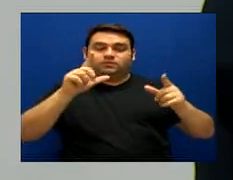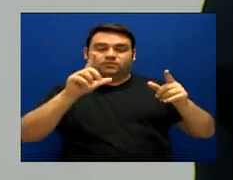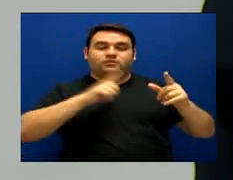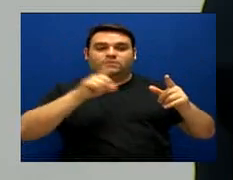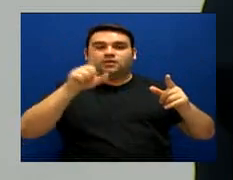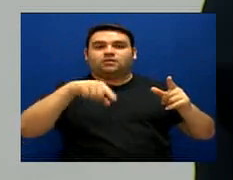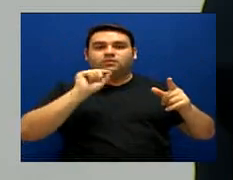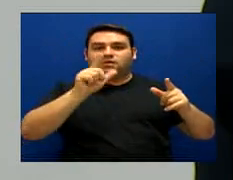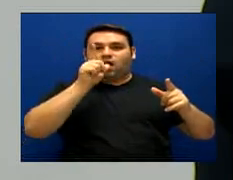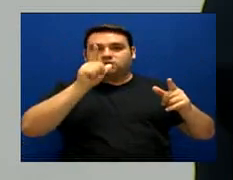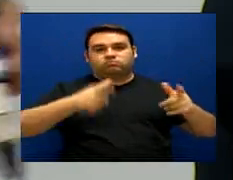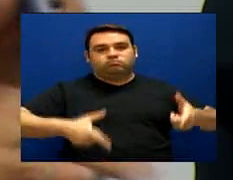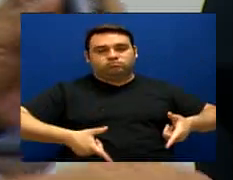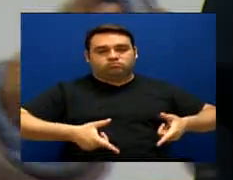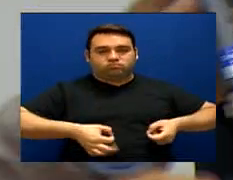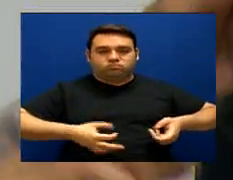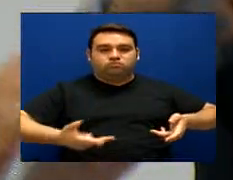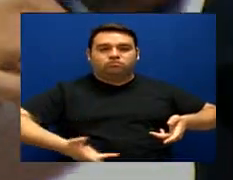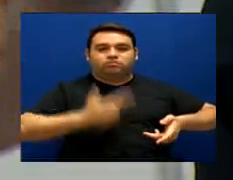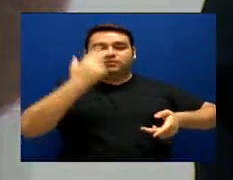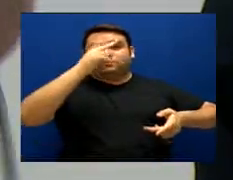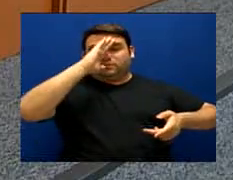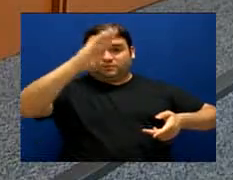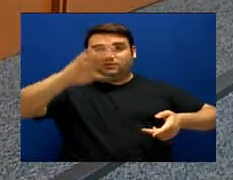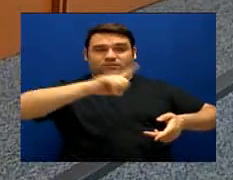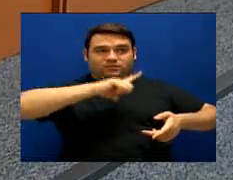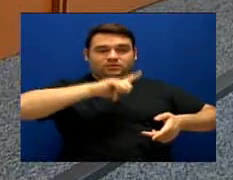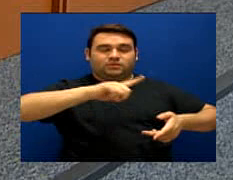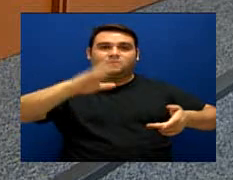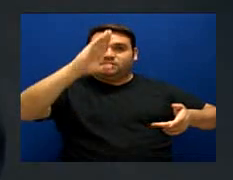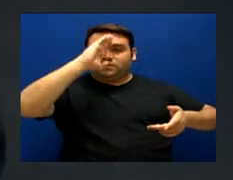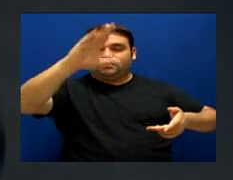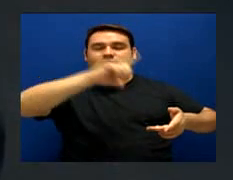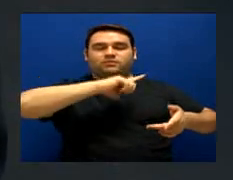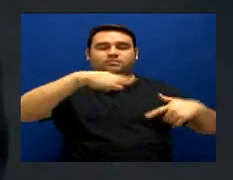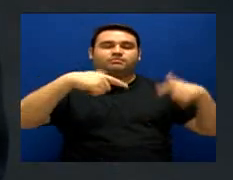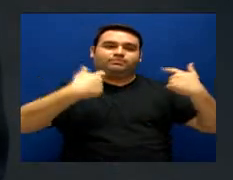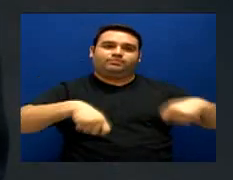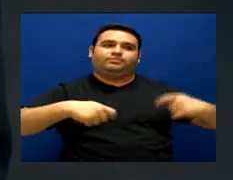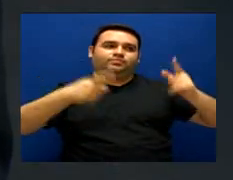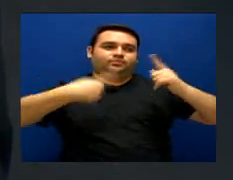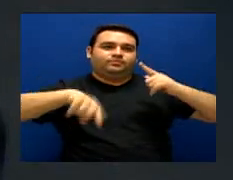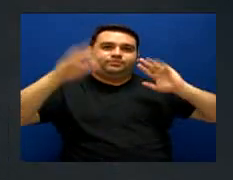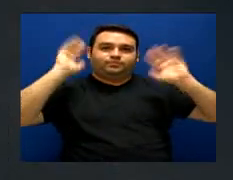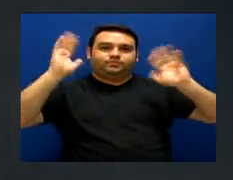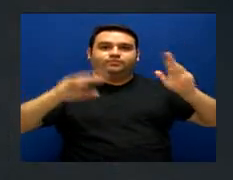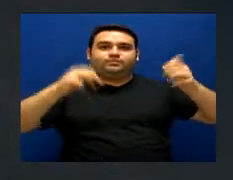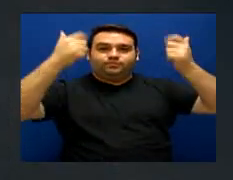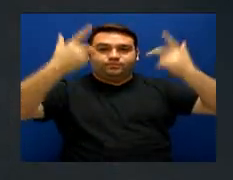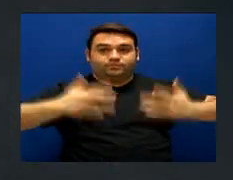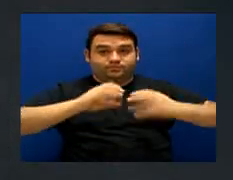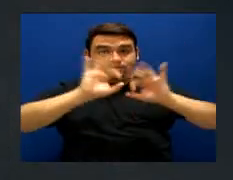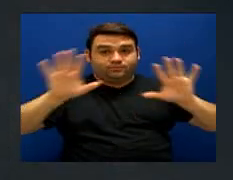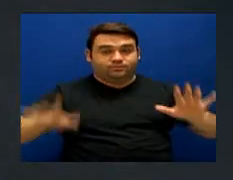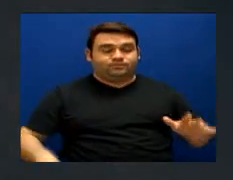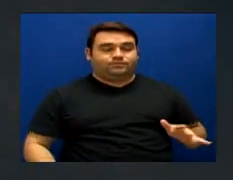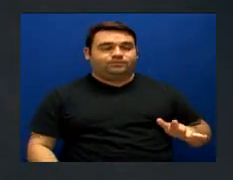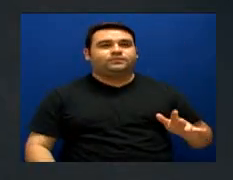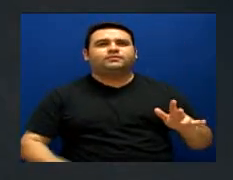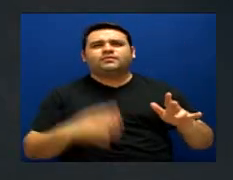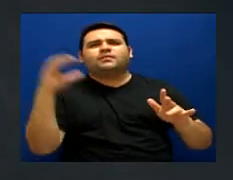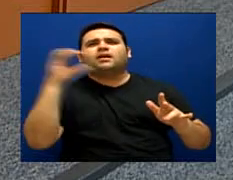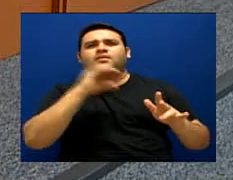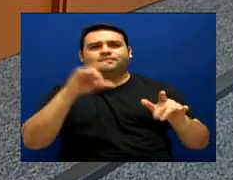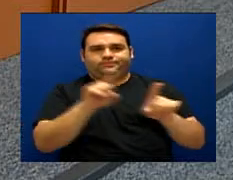castração. É isso. Prioridade zero, né? Então, isso daí é importante a gente deixar bem claro, prioridade zero. João, um segundinho,